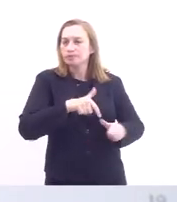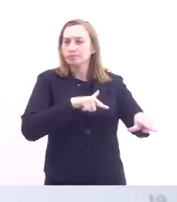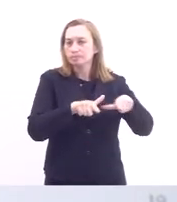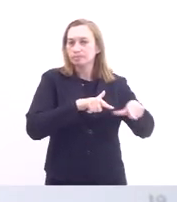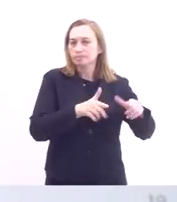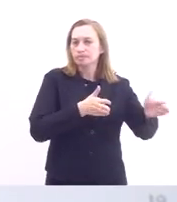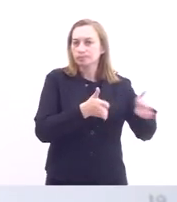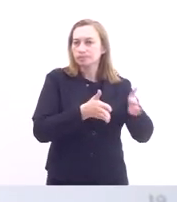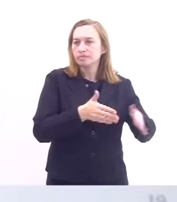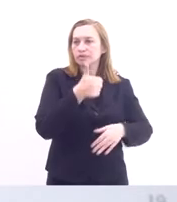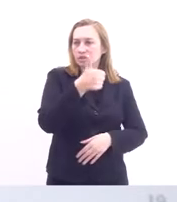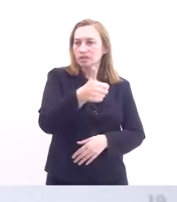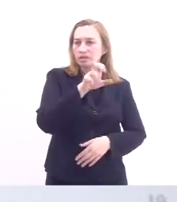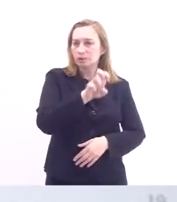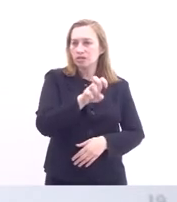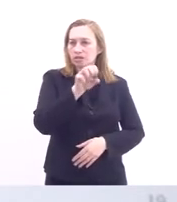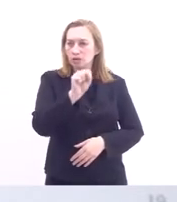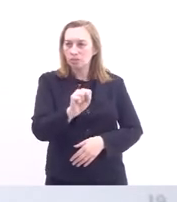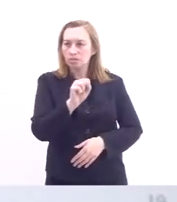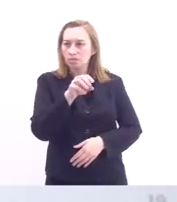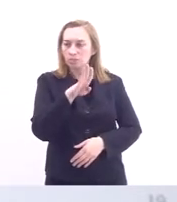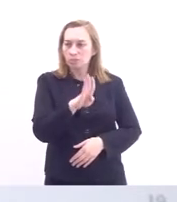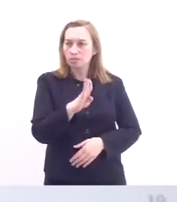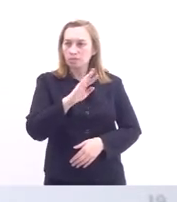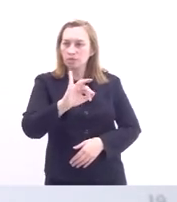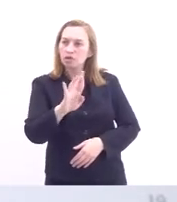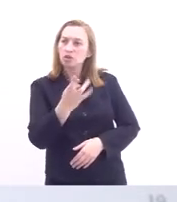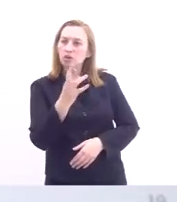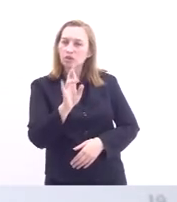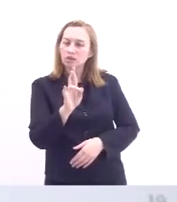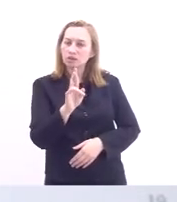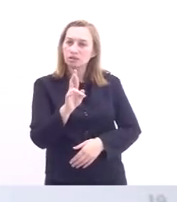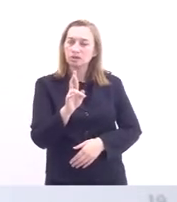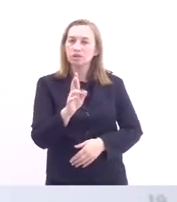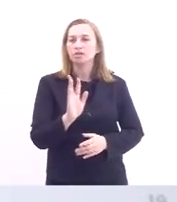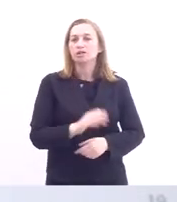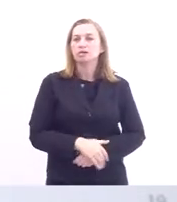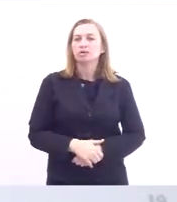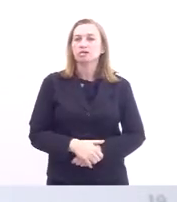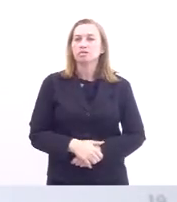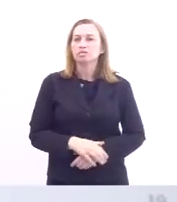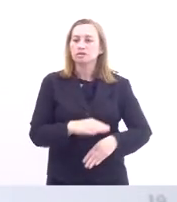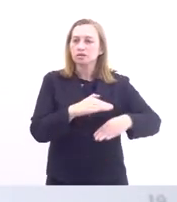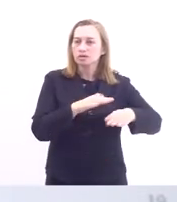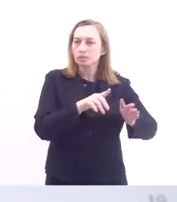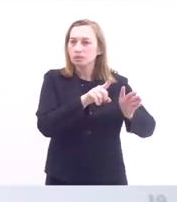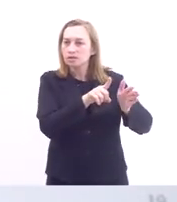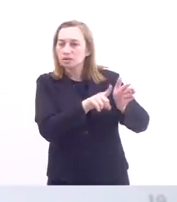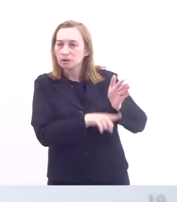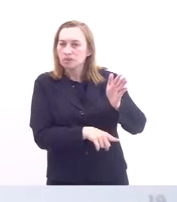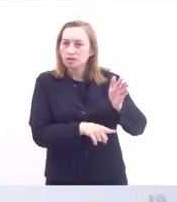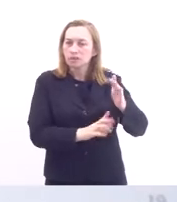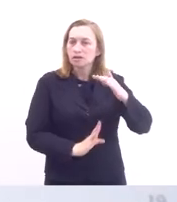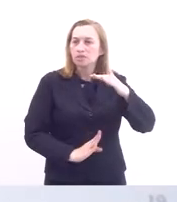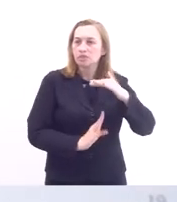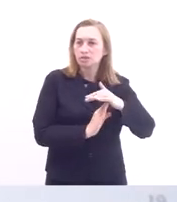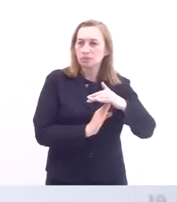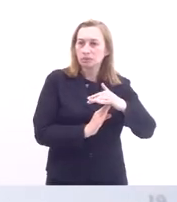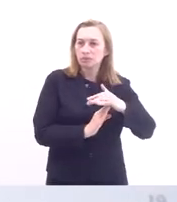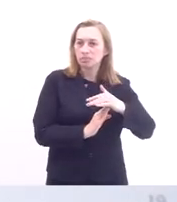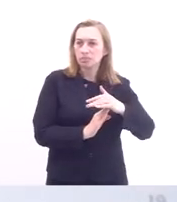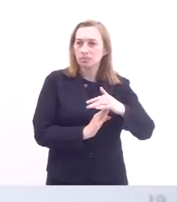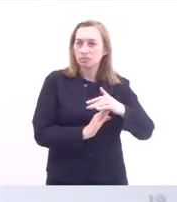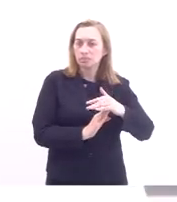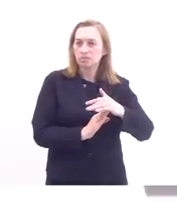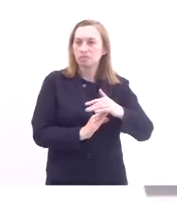de 158 bilhões. E a gente está abaixo do limite estabelecido pela resolução do